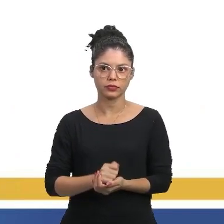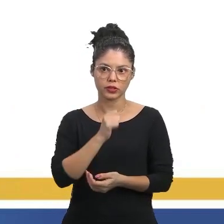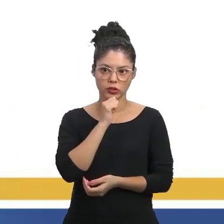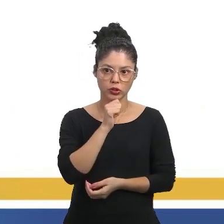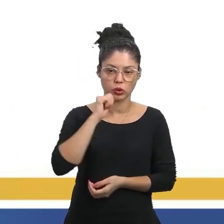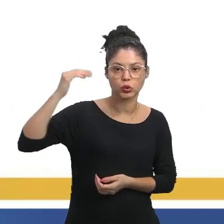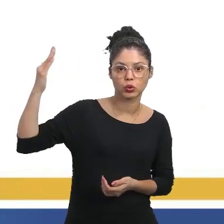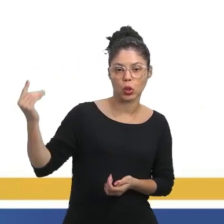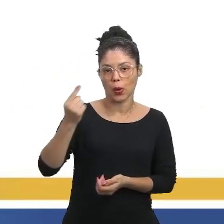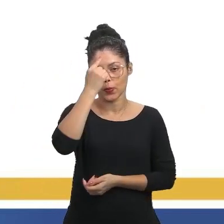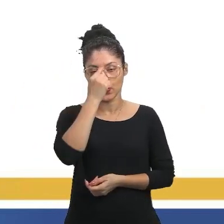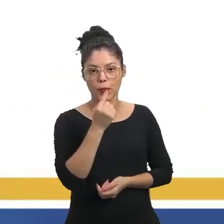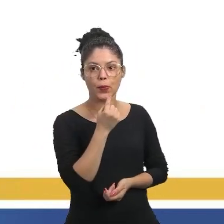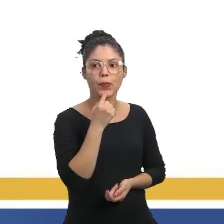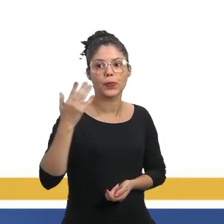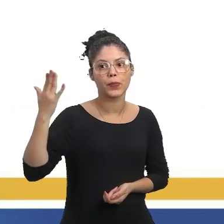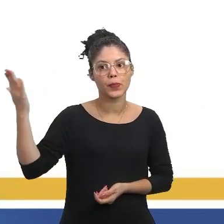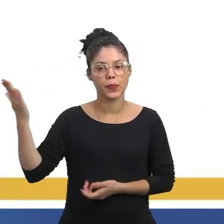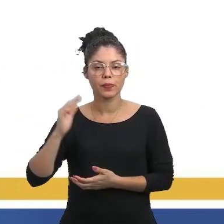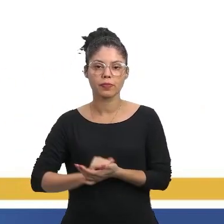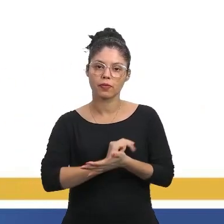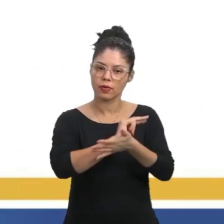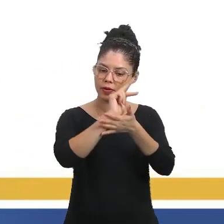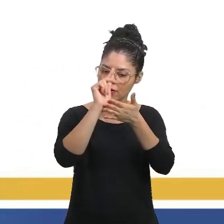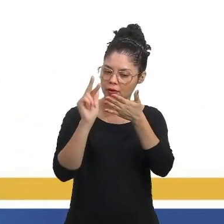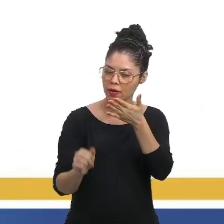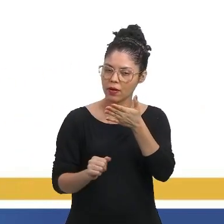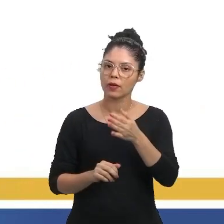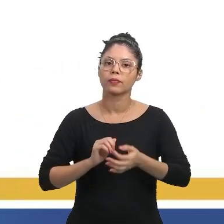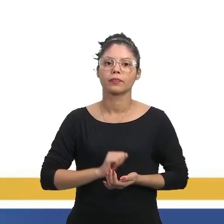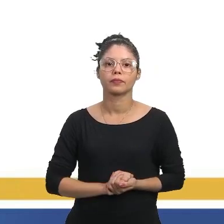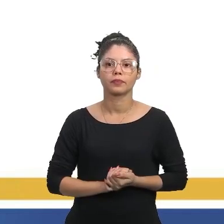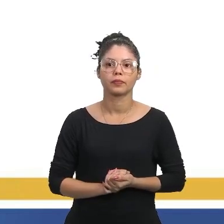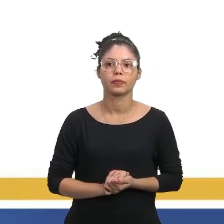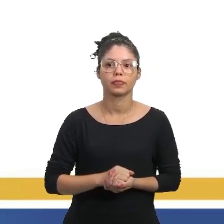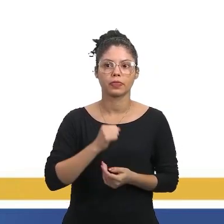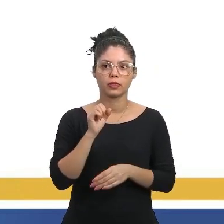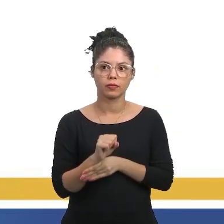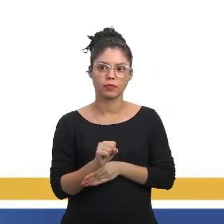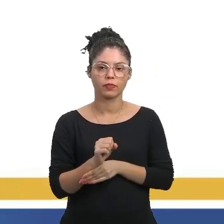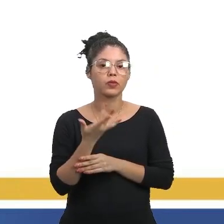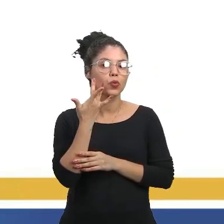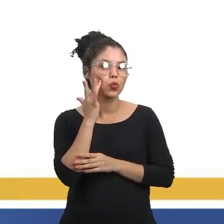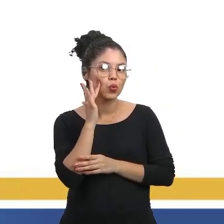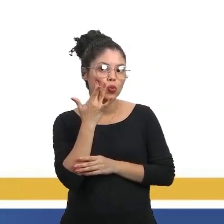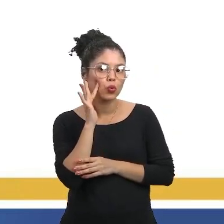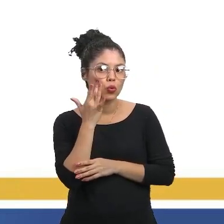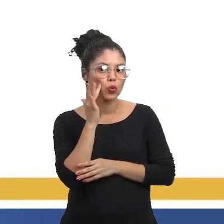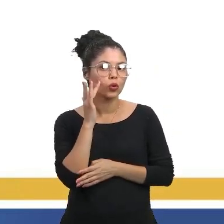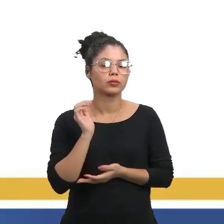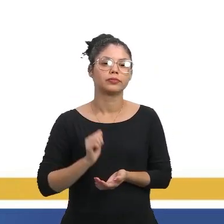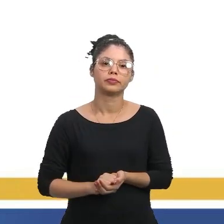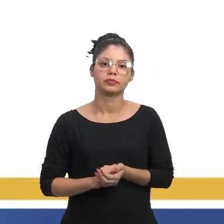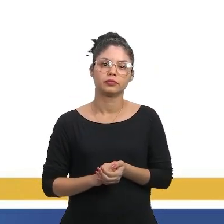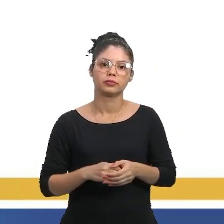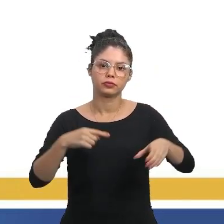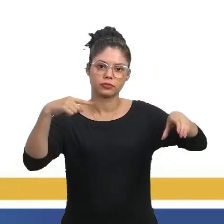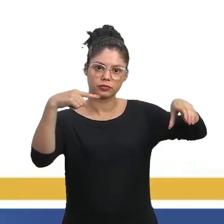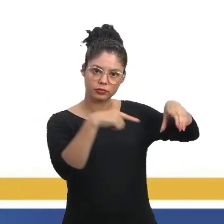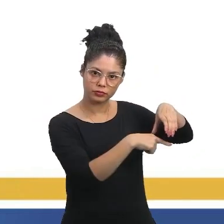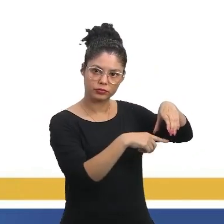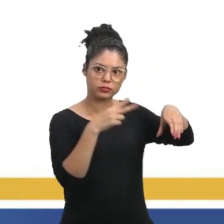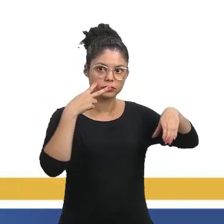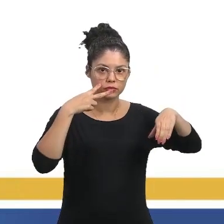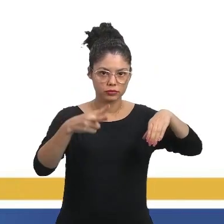bombardeou essas partículas, ele bombardeou uma lâmina de ouro, que está lá no centro desse círculo que